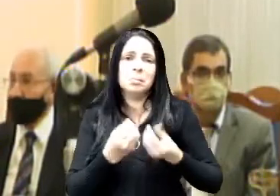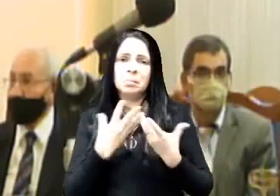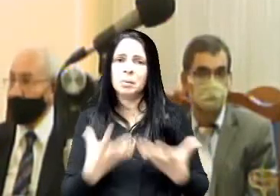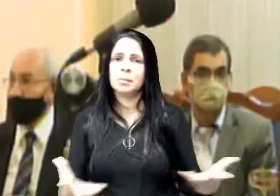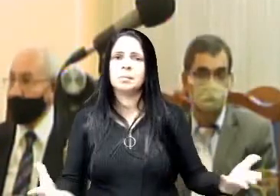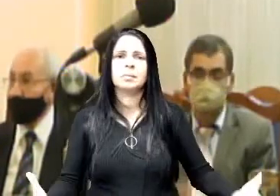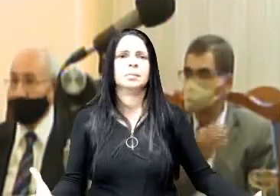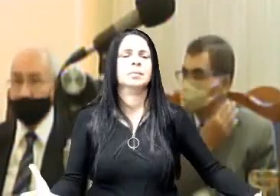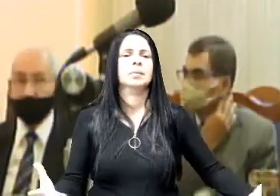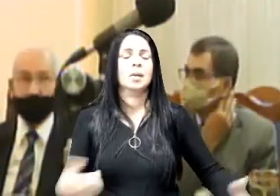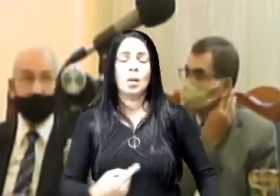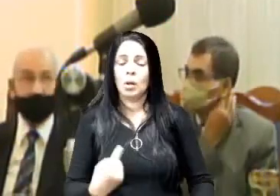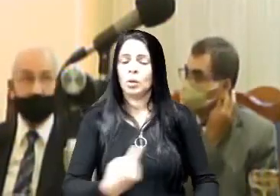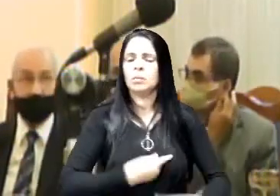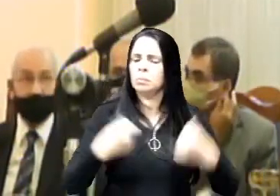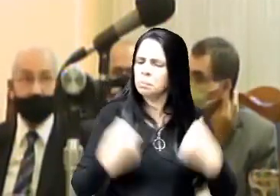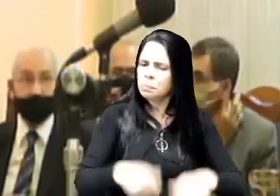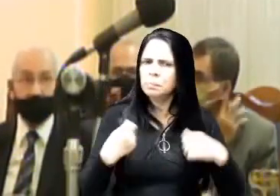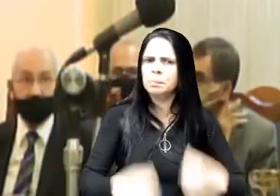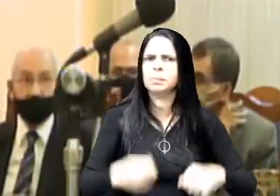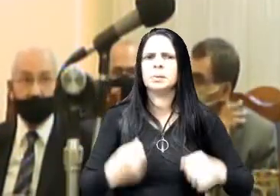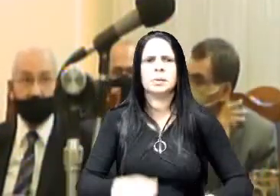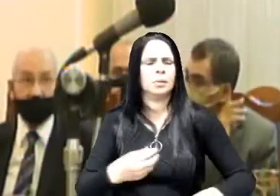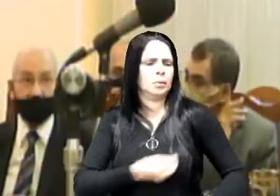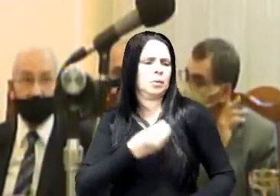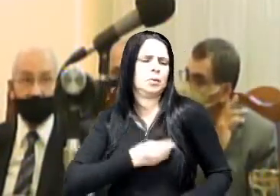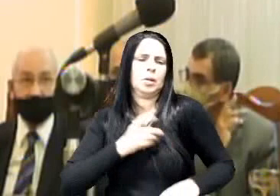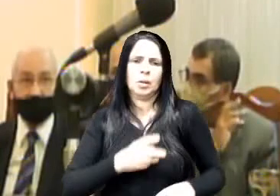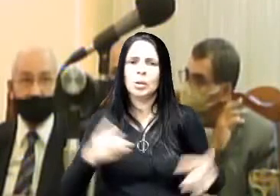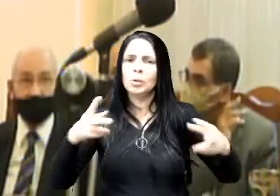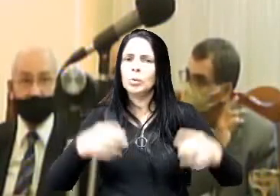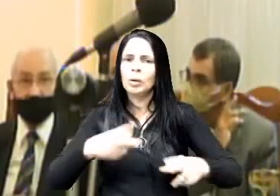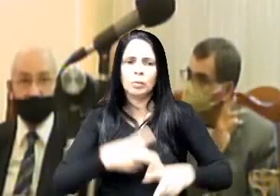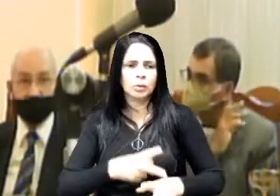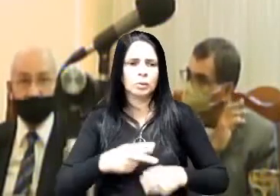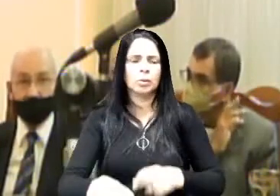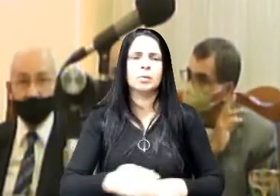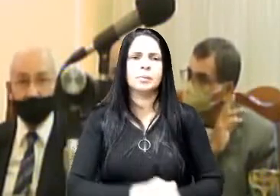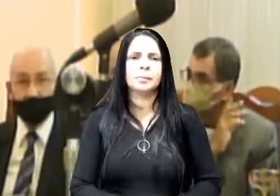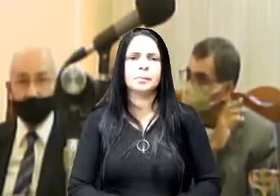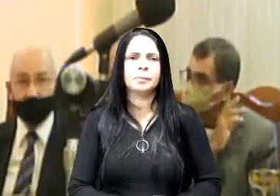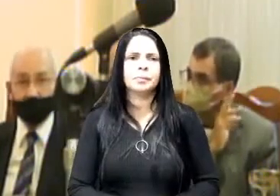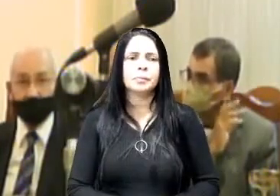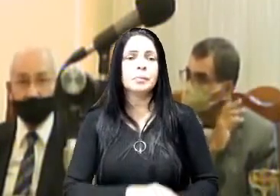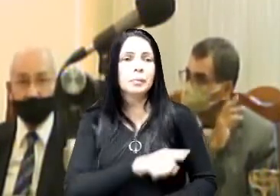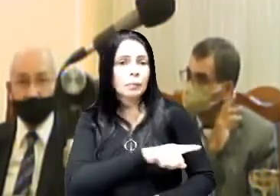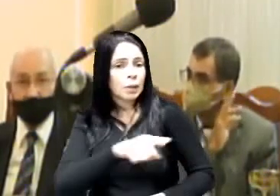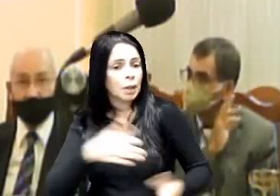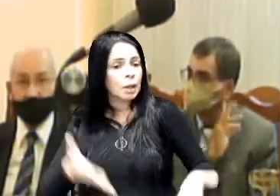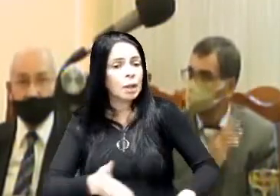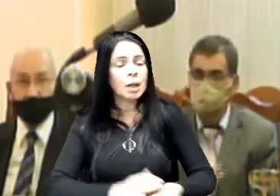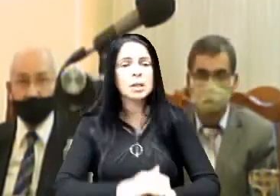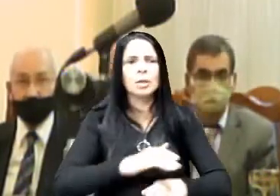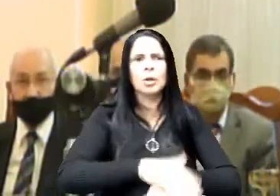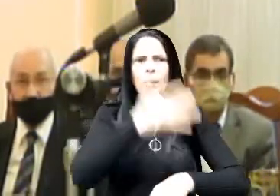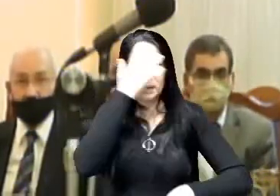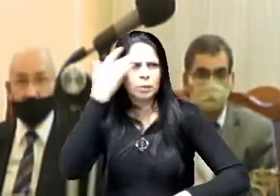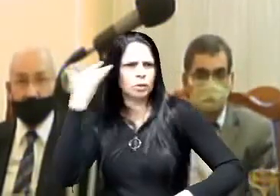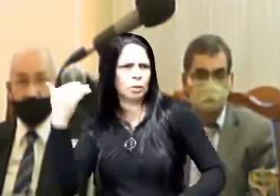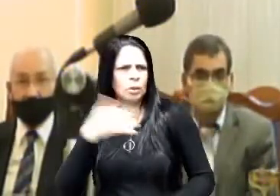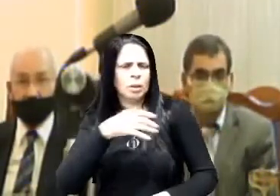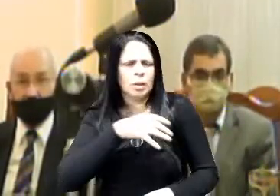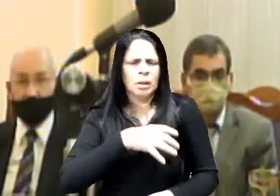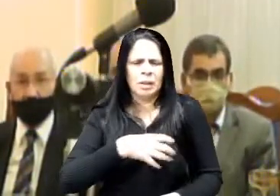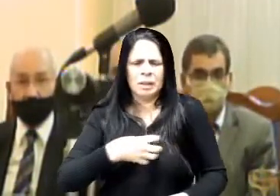um vencedor. E essa noite, quem chegou aqui respirando o ar de derrota vai sair com ar de